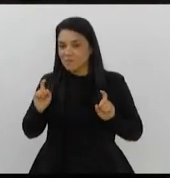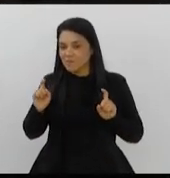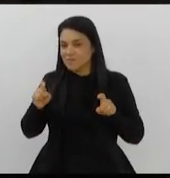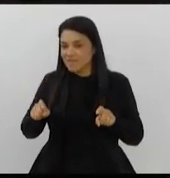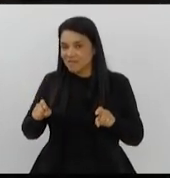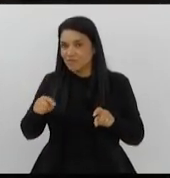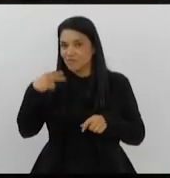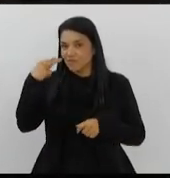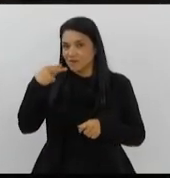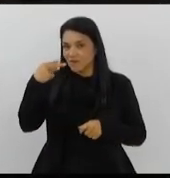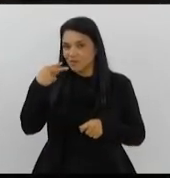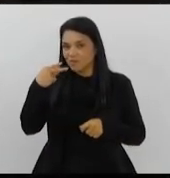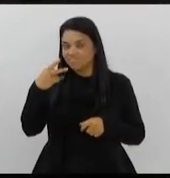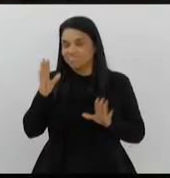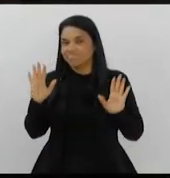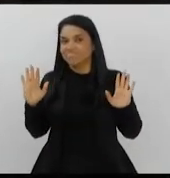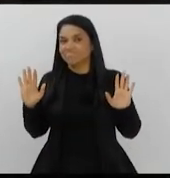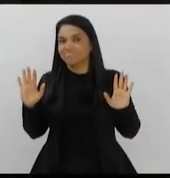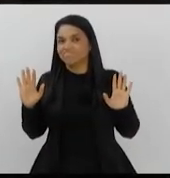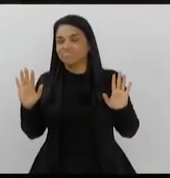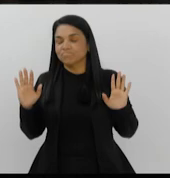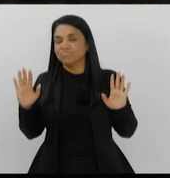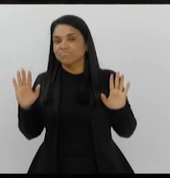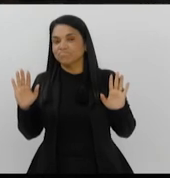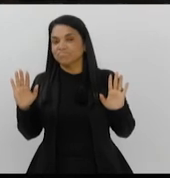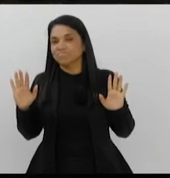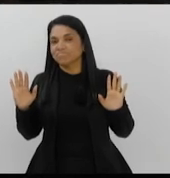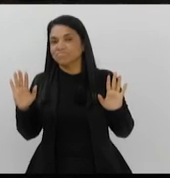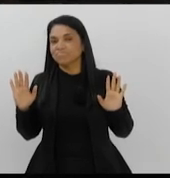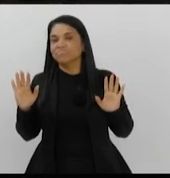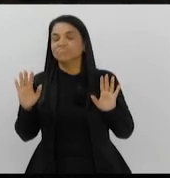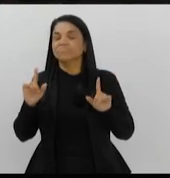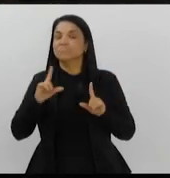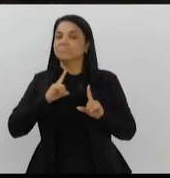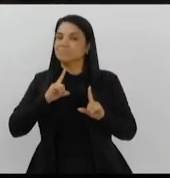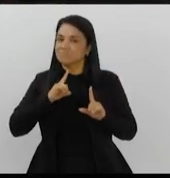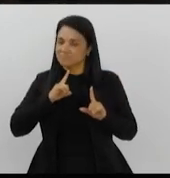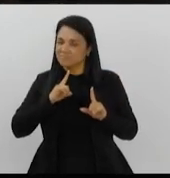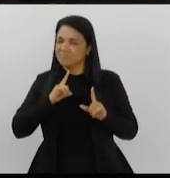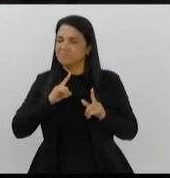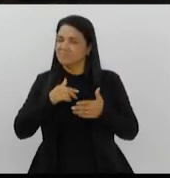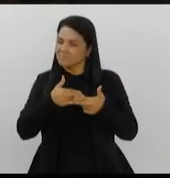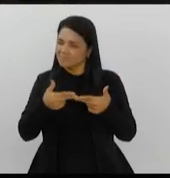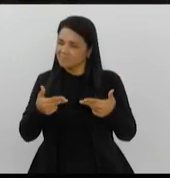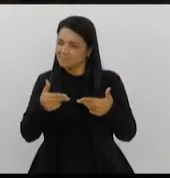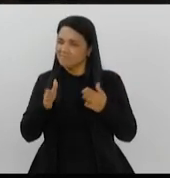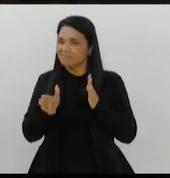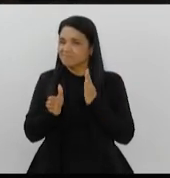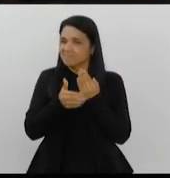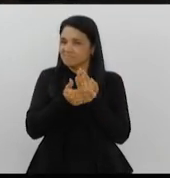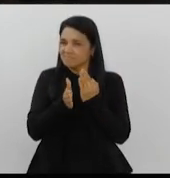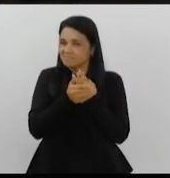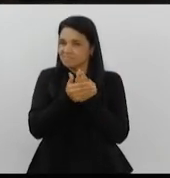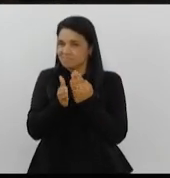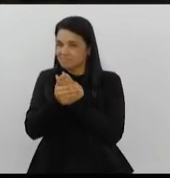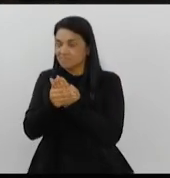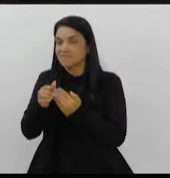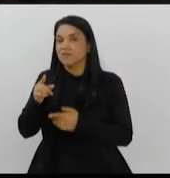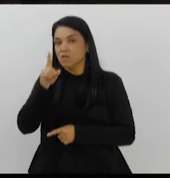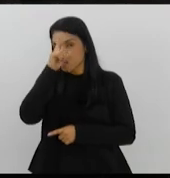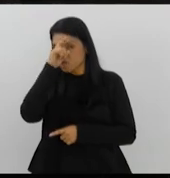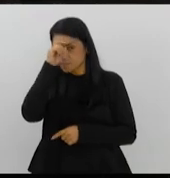prevarica. Mas tem grandes motivos, tem alguns motivos que eles querem esconder. A Santa Casa